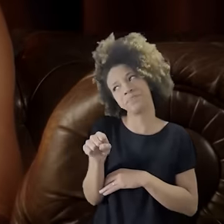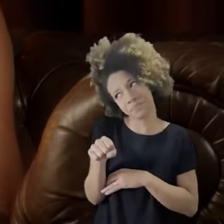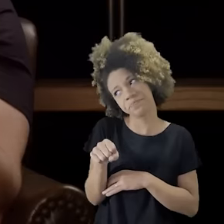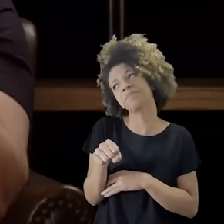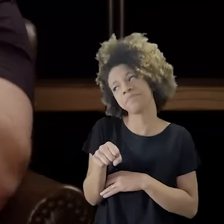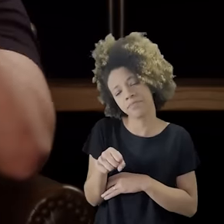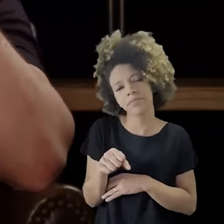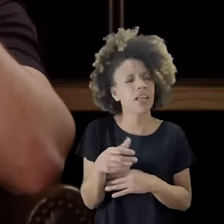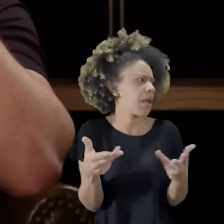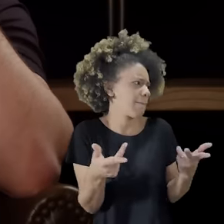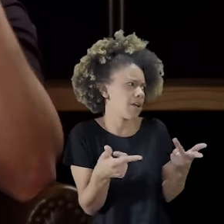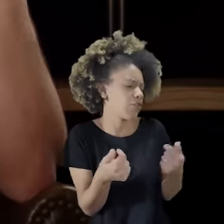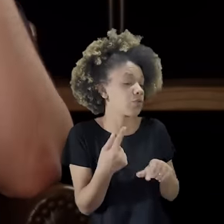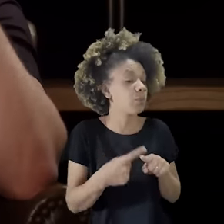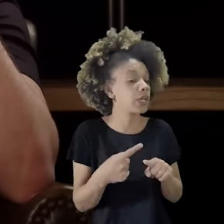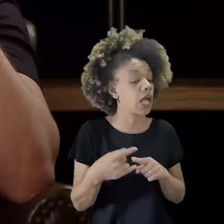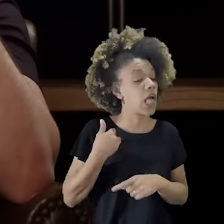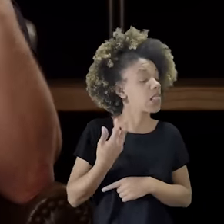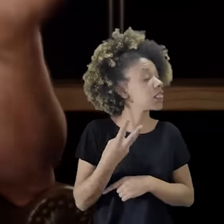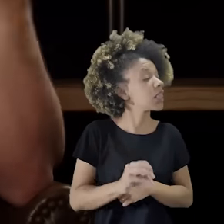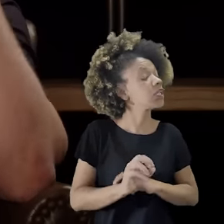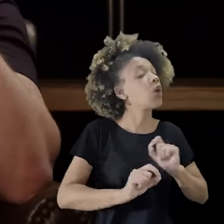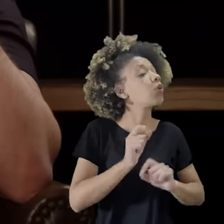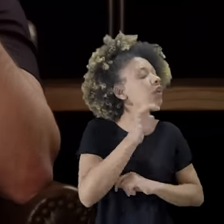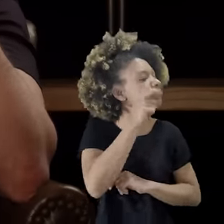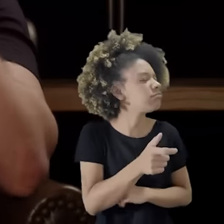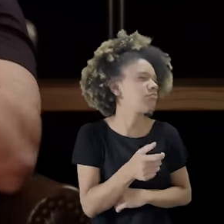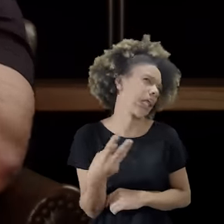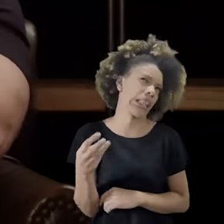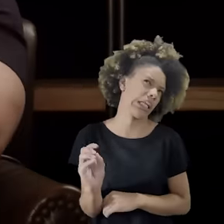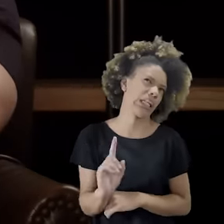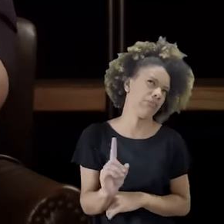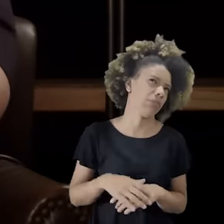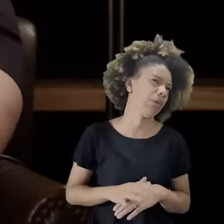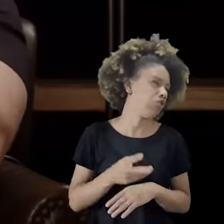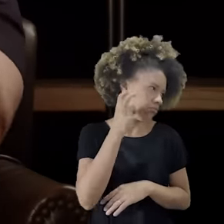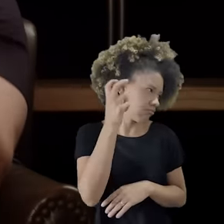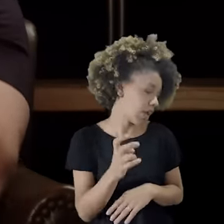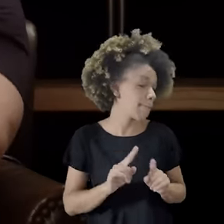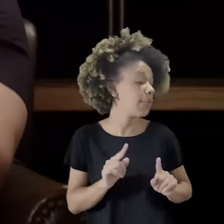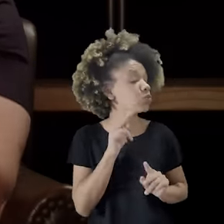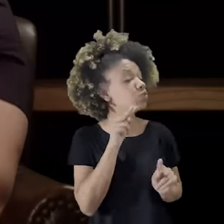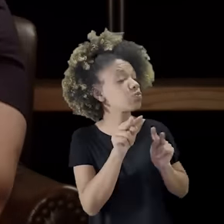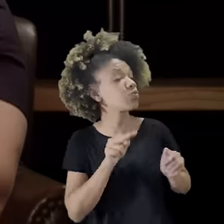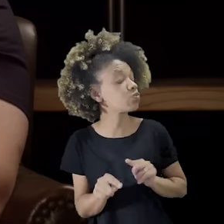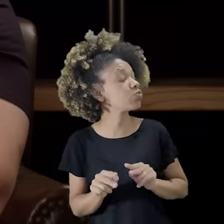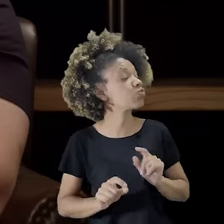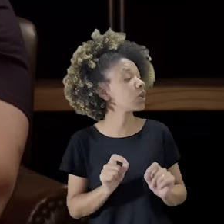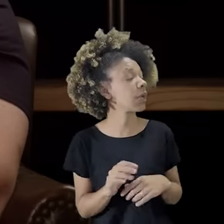porque maravilhoso esse ponto porque uma pessoa de 30 anos o que que ela tá vivendo 30 não 30 até ela tem umas maturidade Mas o que eu vejo